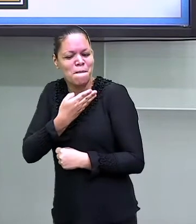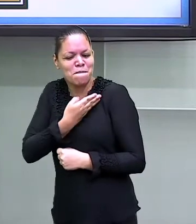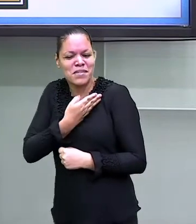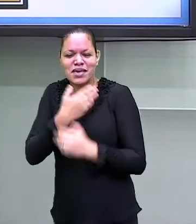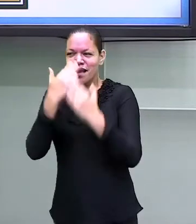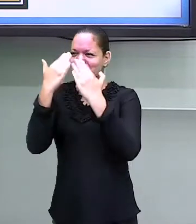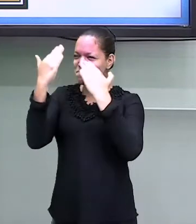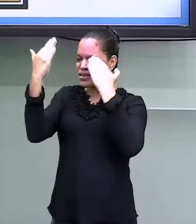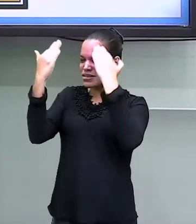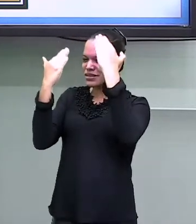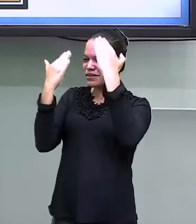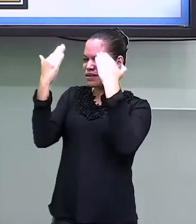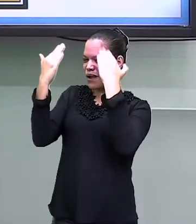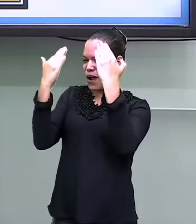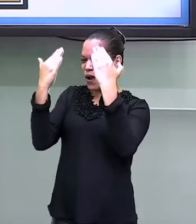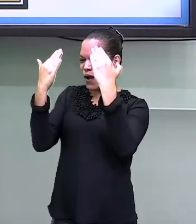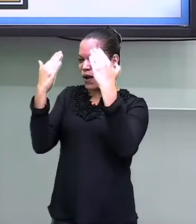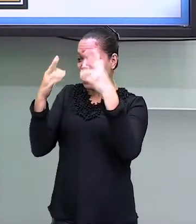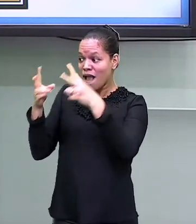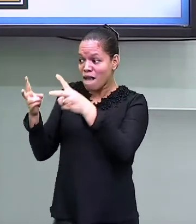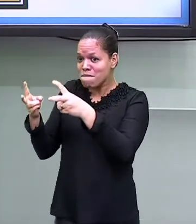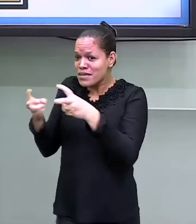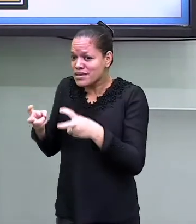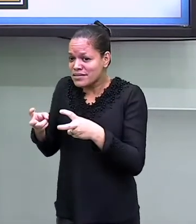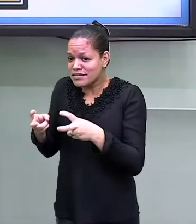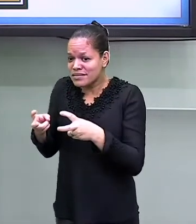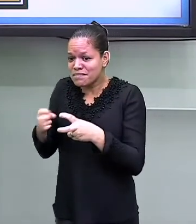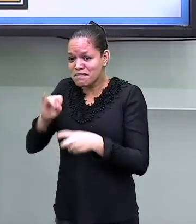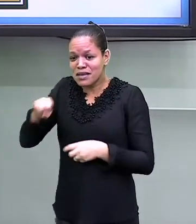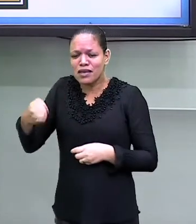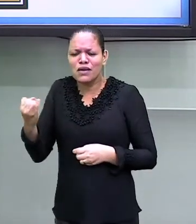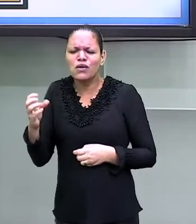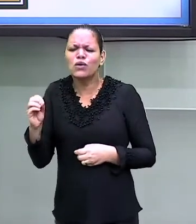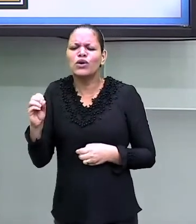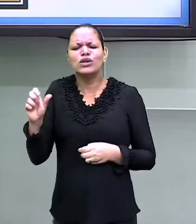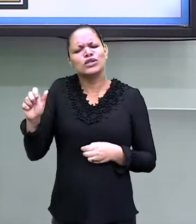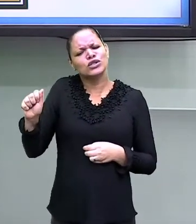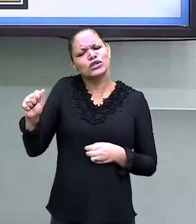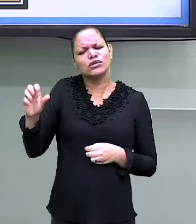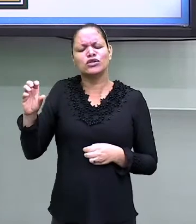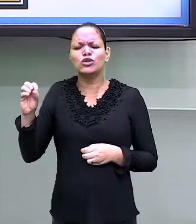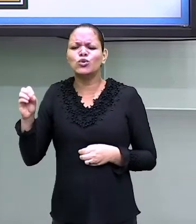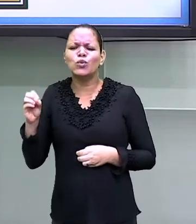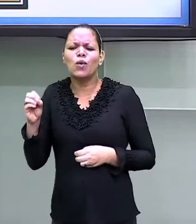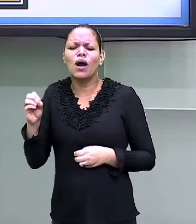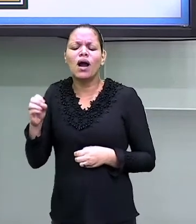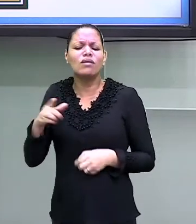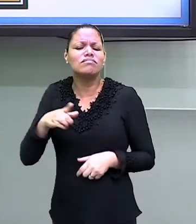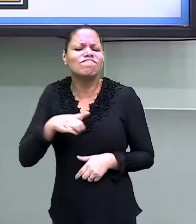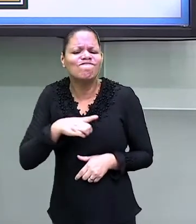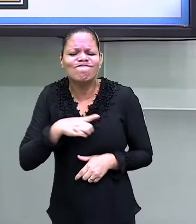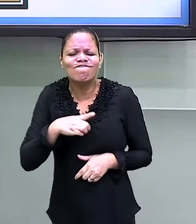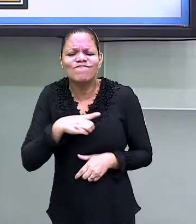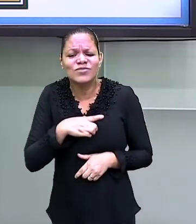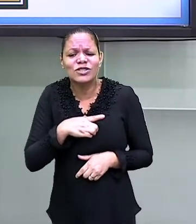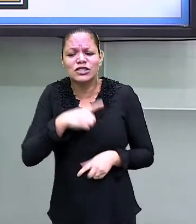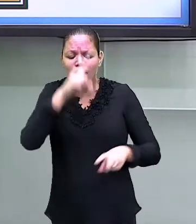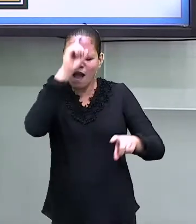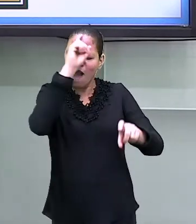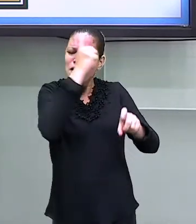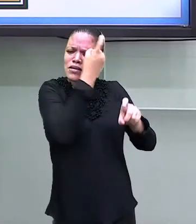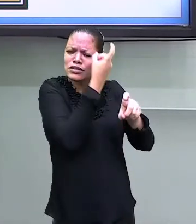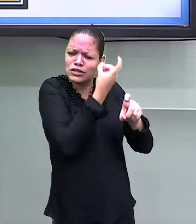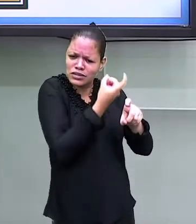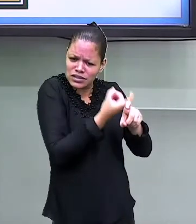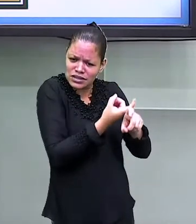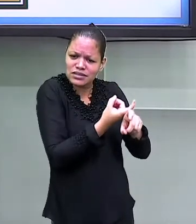não queria fazer o dever ou ele não prestava atenção na professora. Ele simplesmente não conseguia, porque ele tinha esse